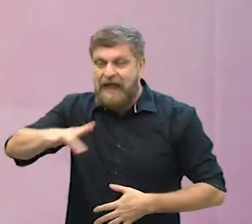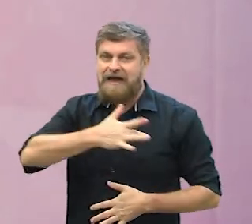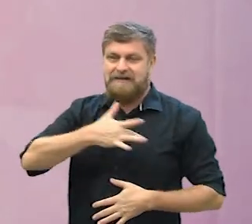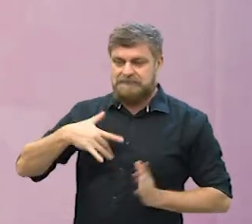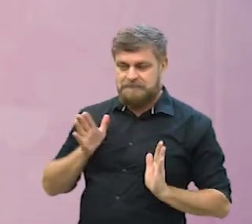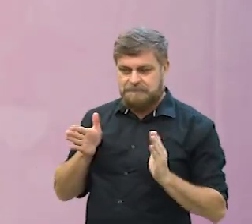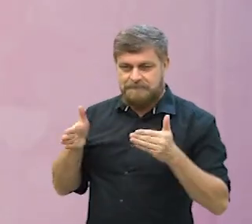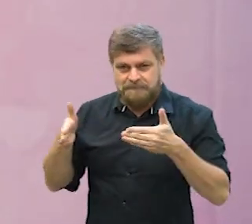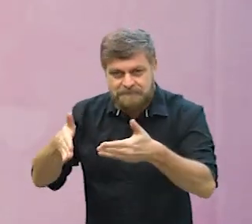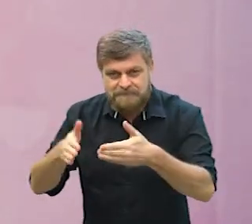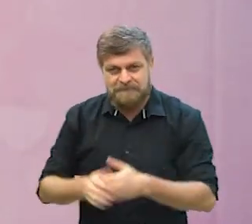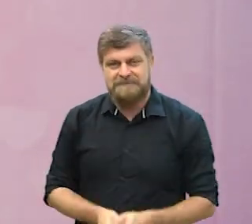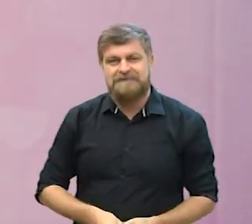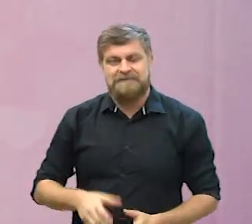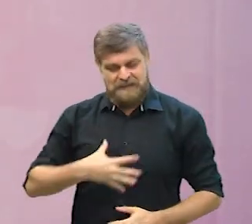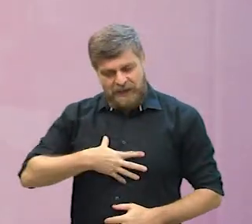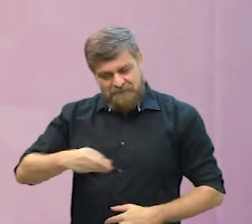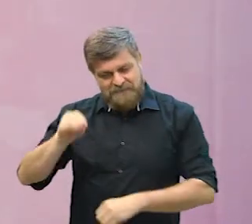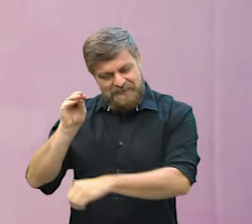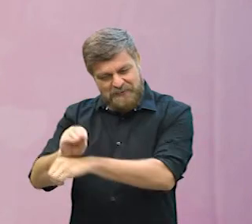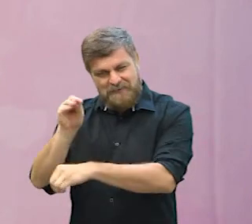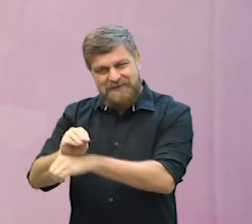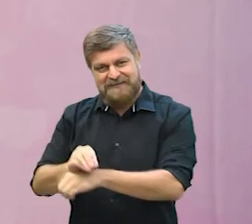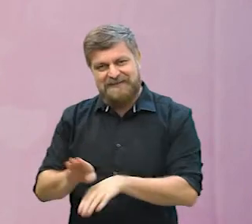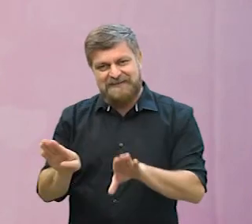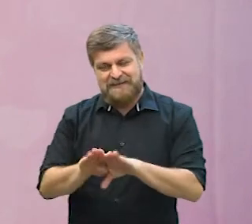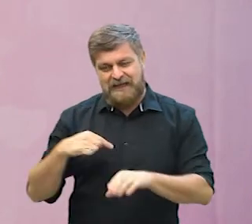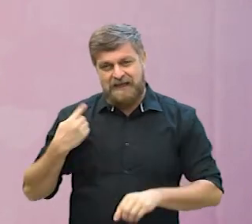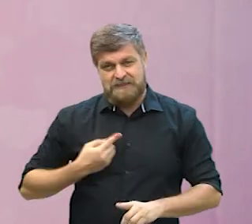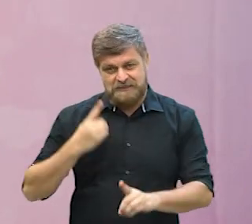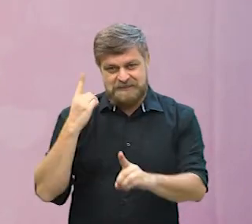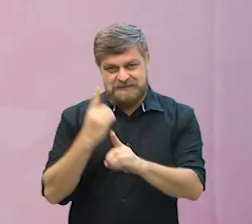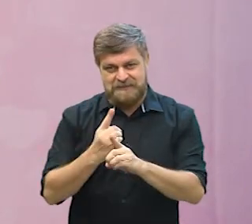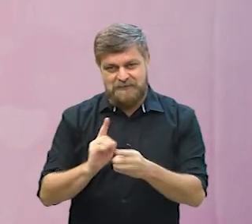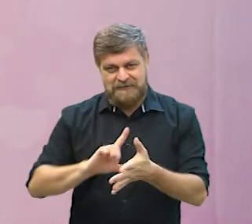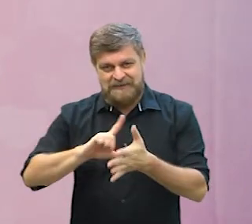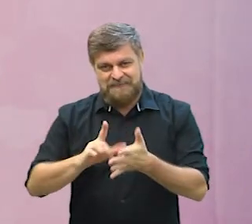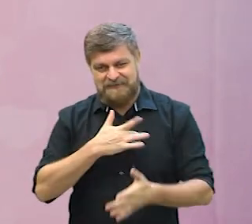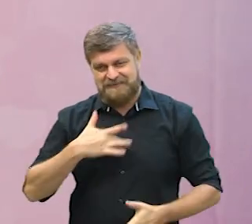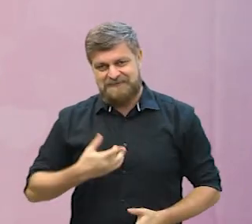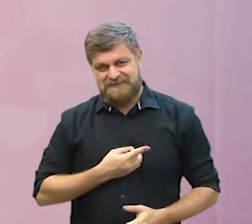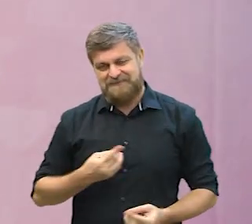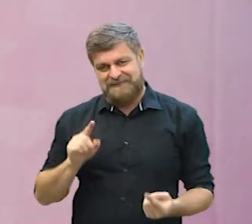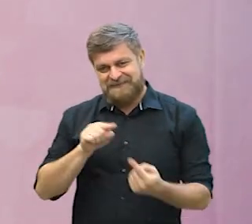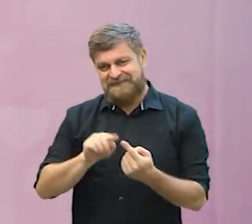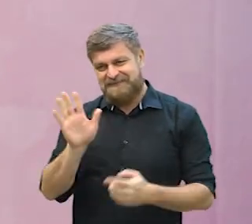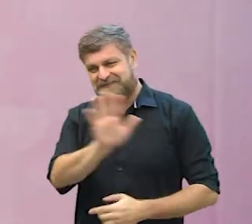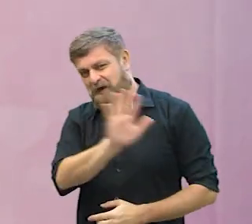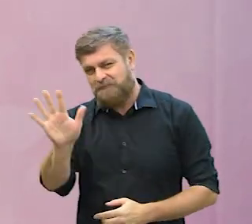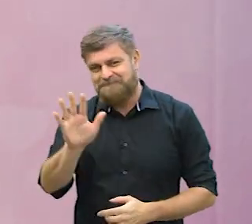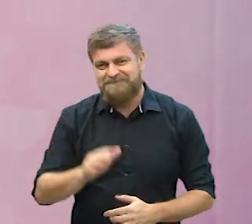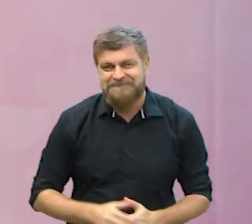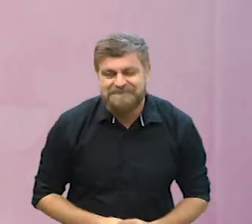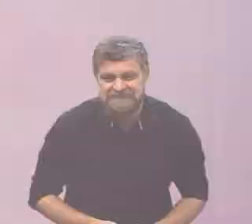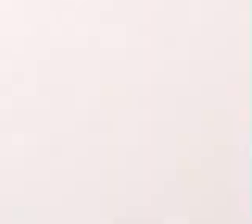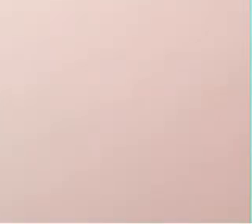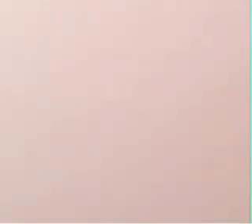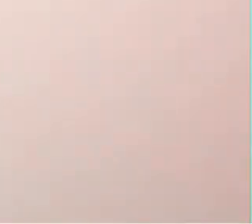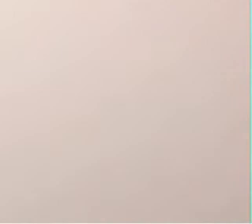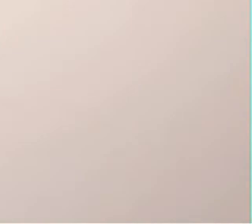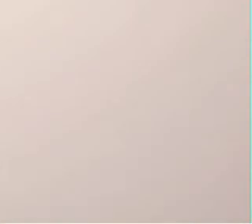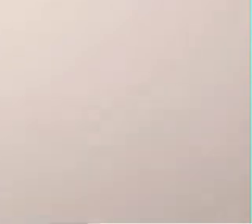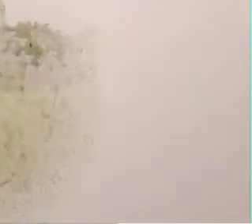excesso quando for saúde, pela sua saúde e pela saúde dos seus filhos também. A gente se vê no próximo Saúde é Vida. Tchau!